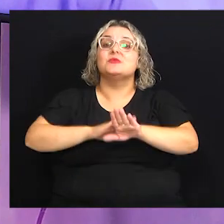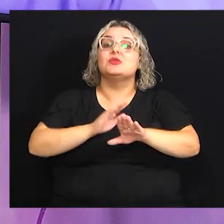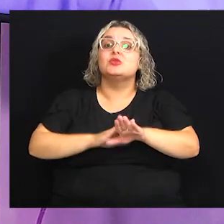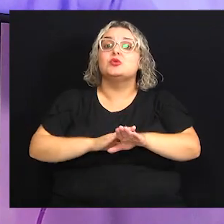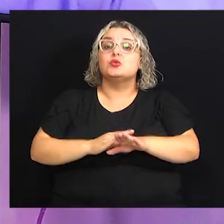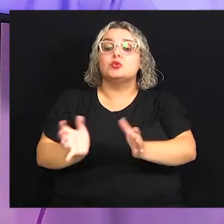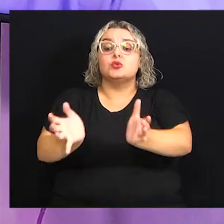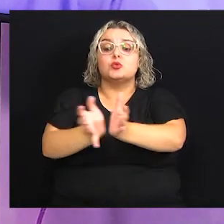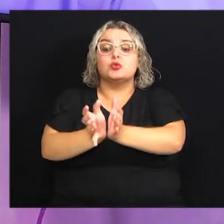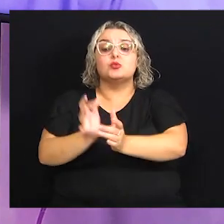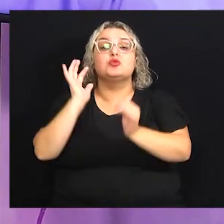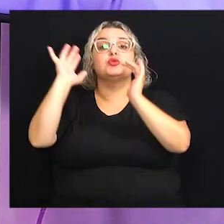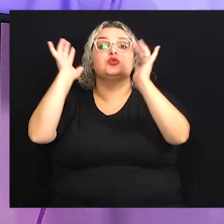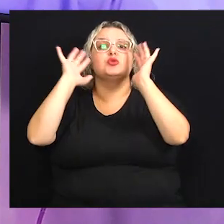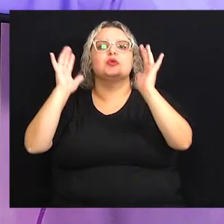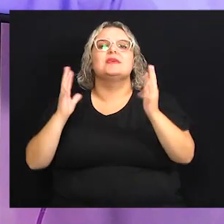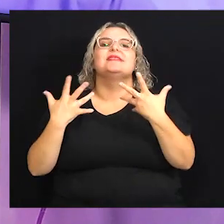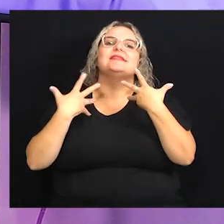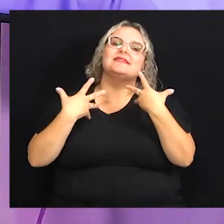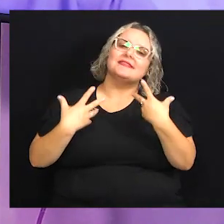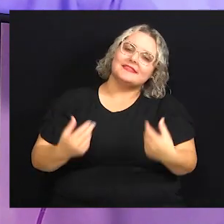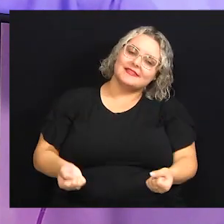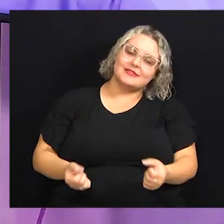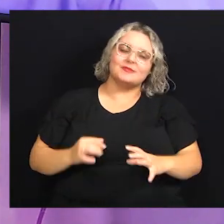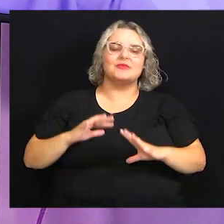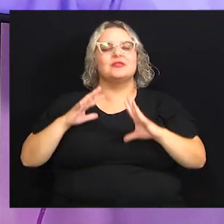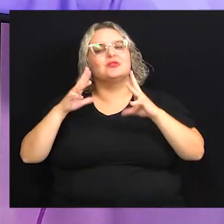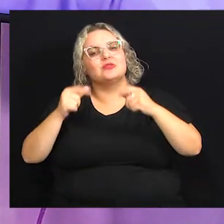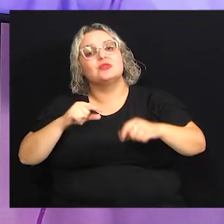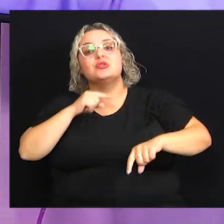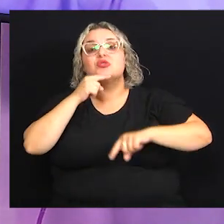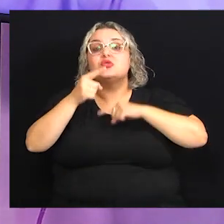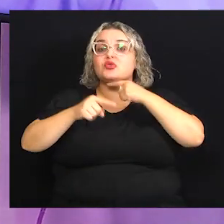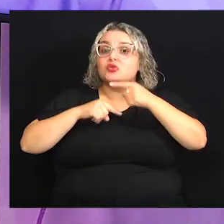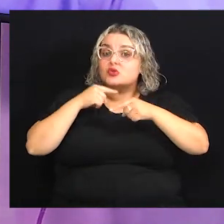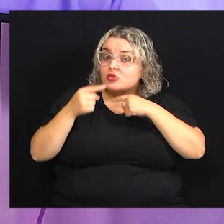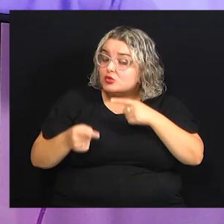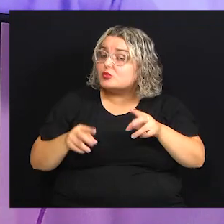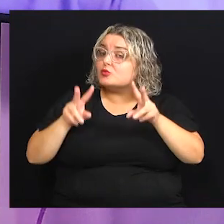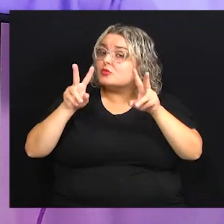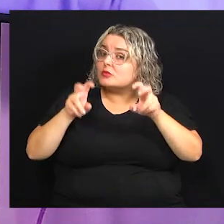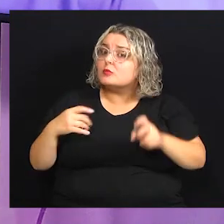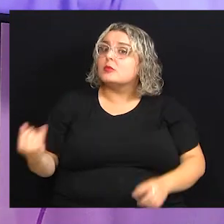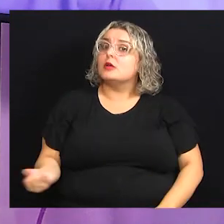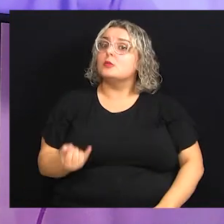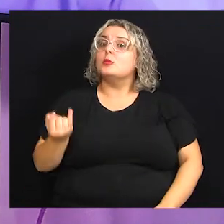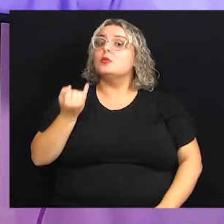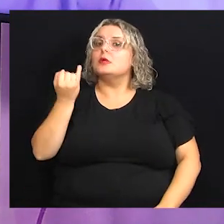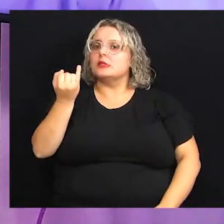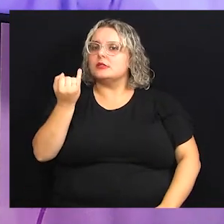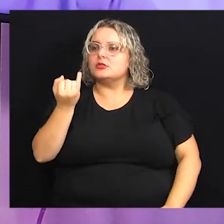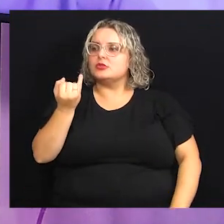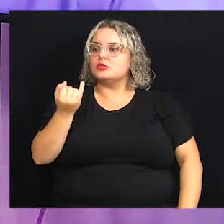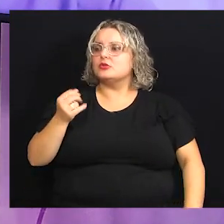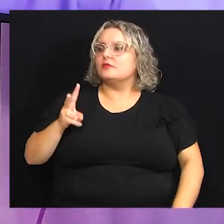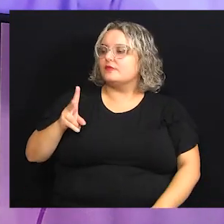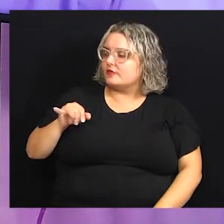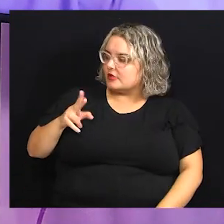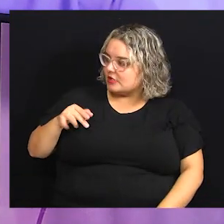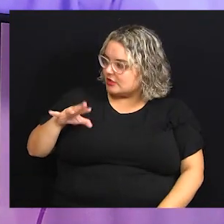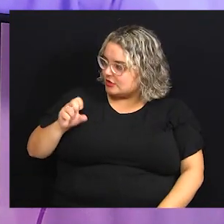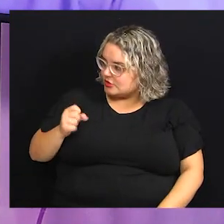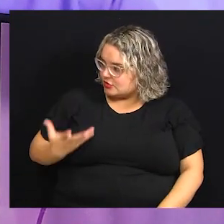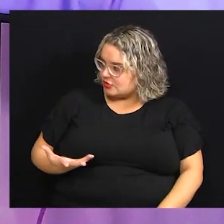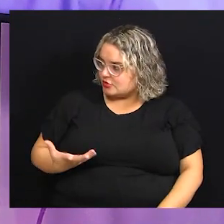no Grupo Sonhe e aceitou o convite para tirar todas as nossas dúvidas sobre esse tema tão importante.